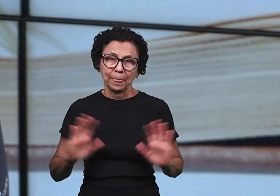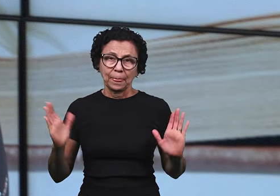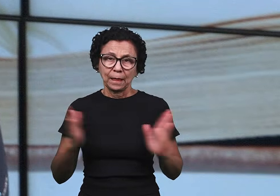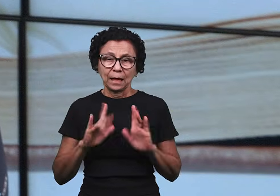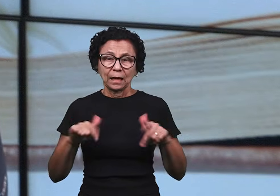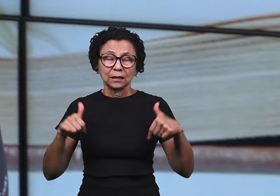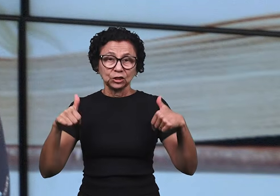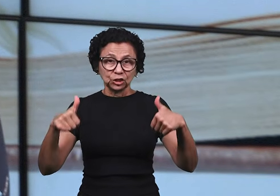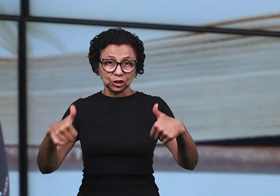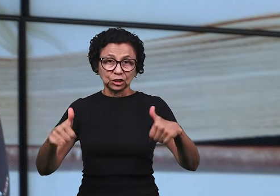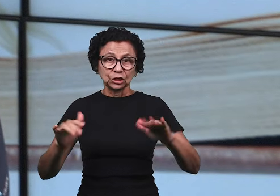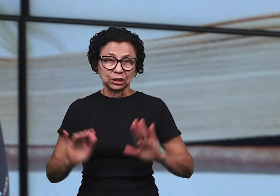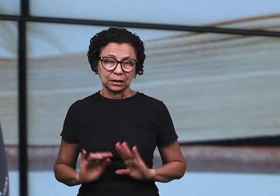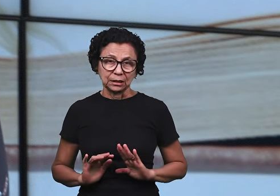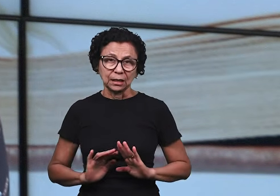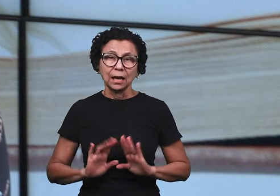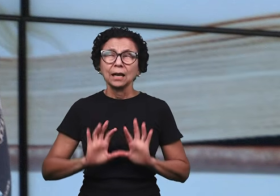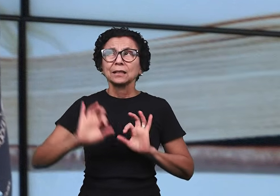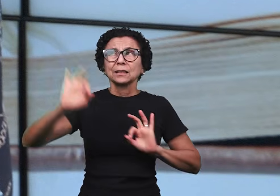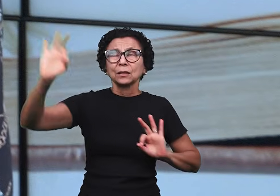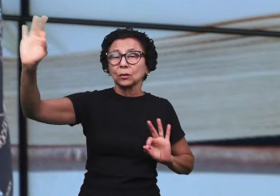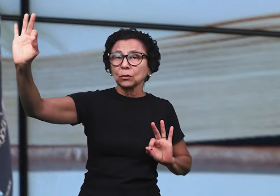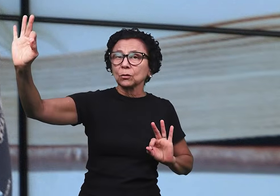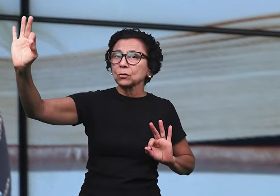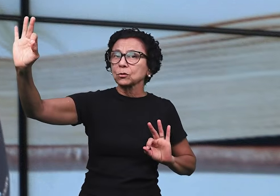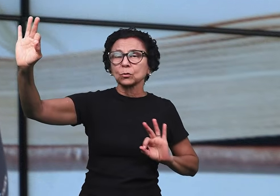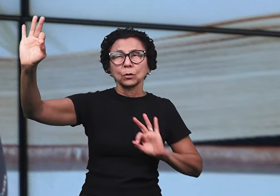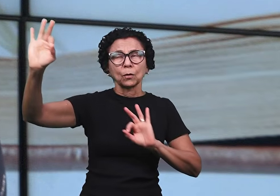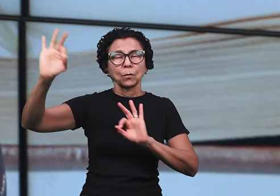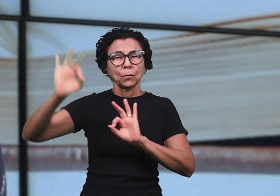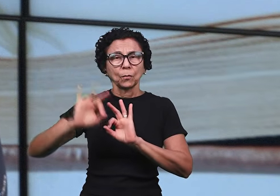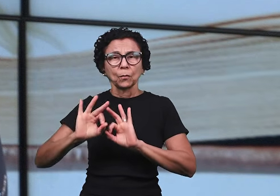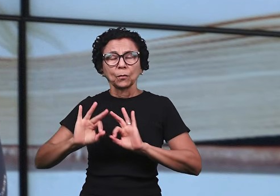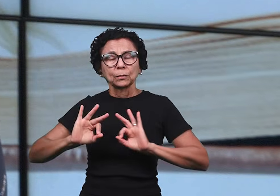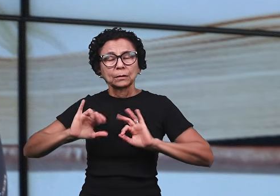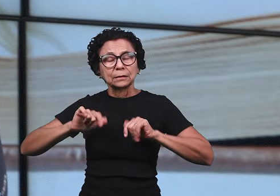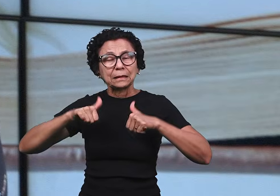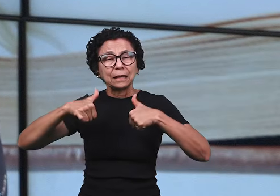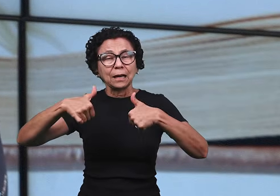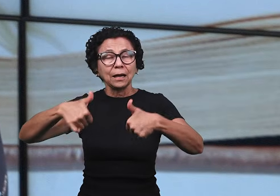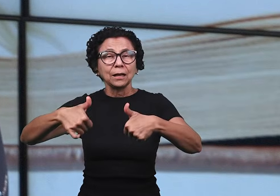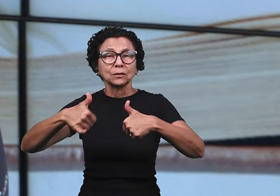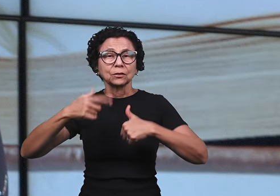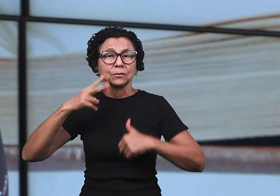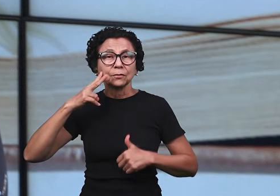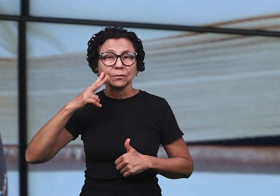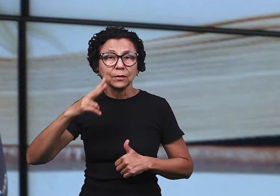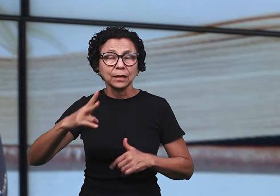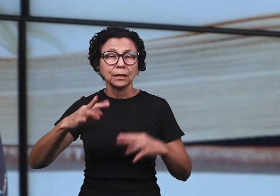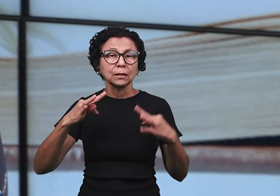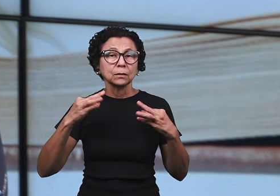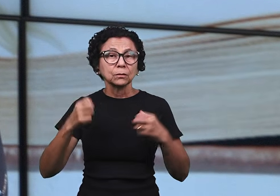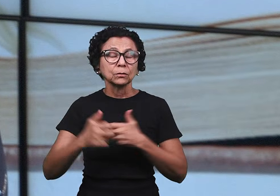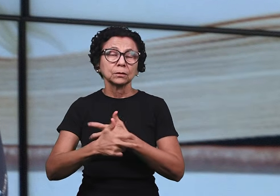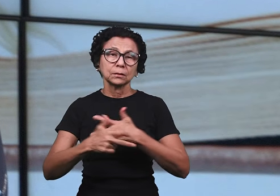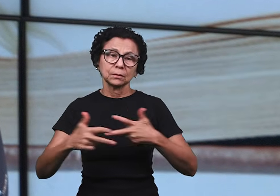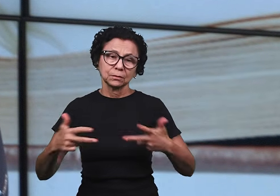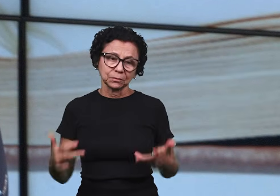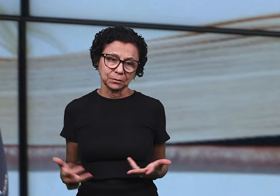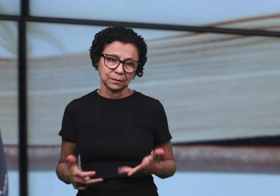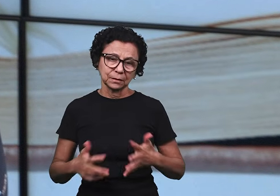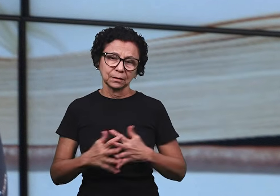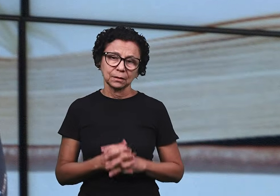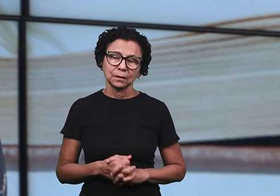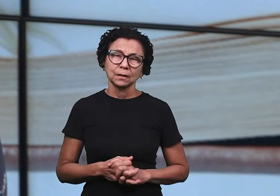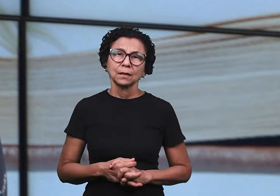Deus não está distante de nós, Ele vem até nós. Ele vem. Então, o Espírito Santo é aquele que